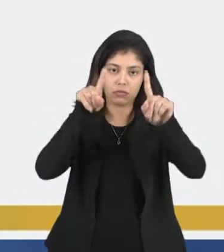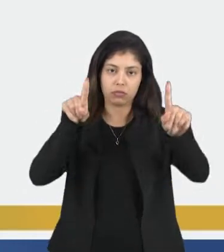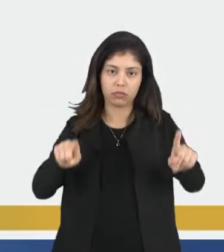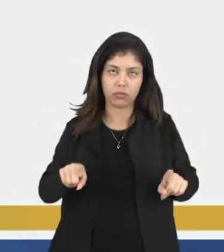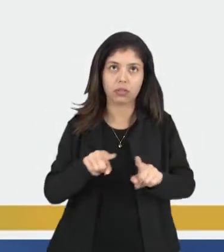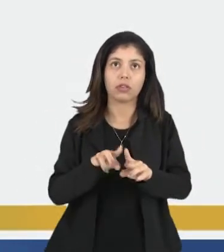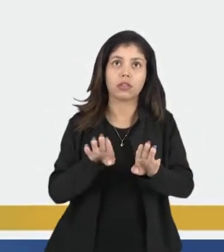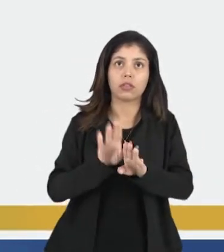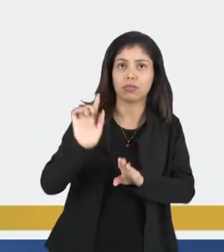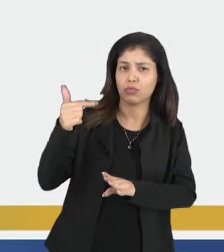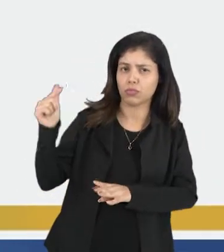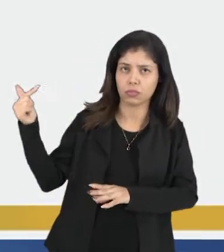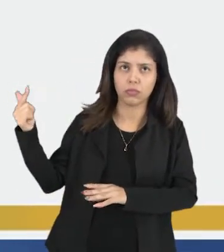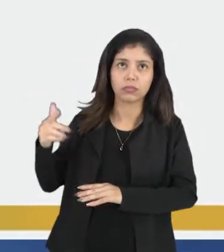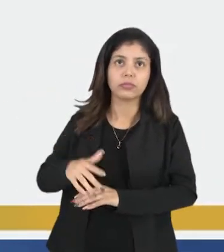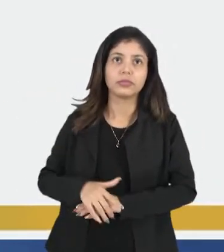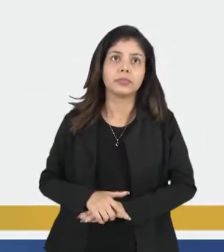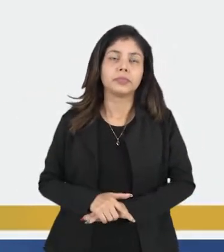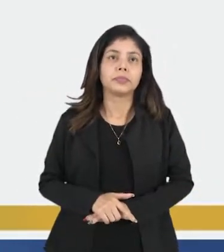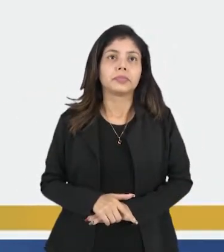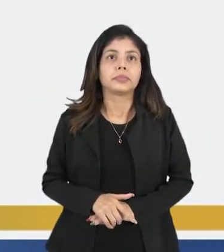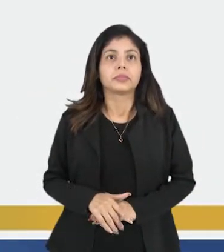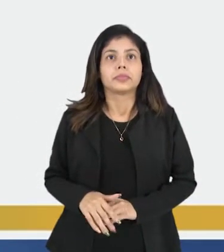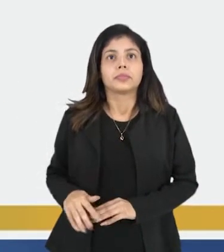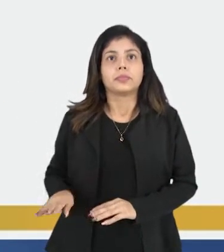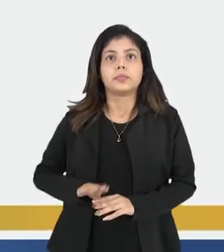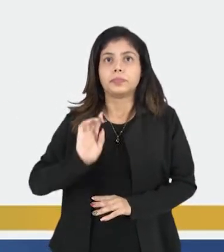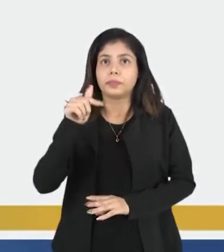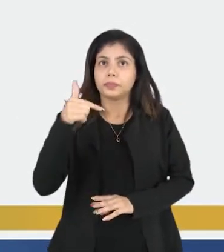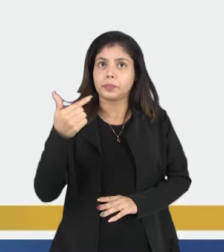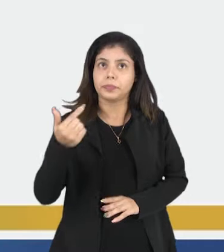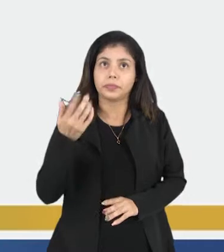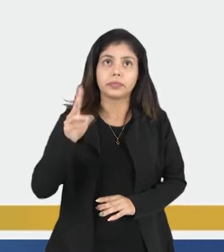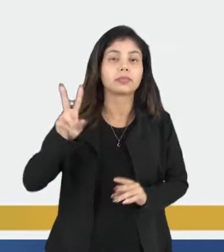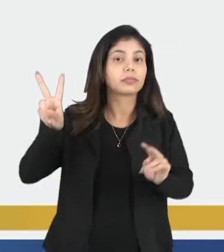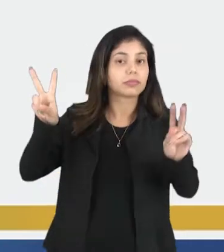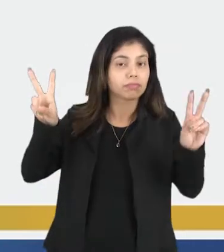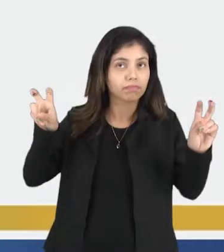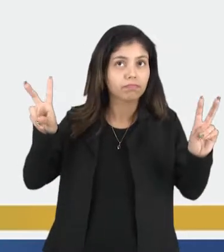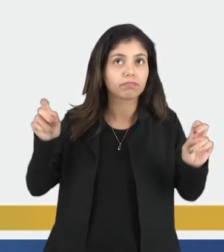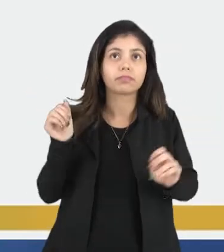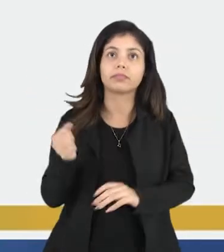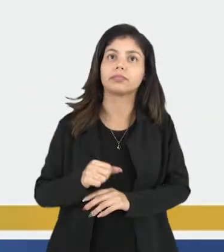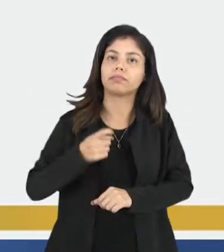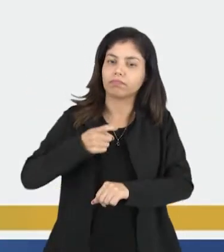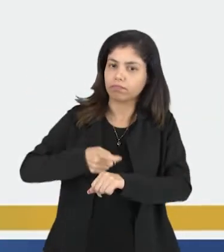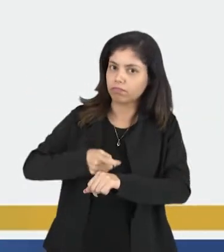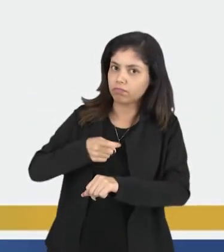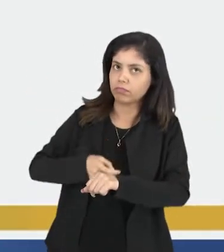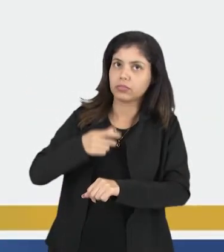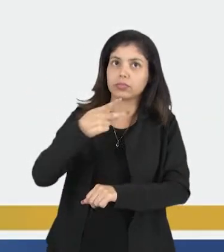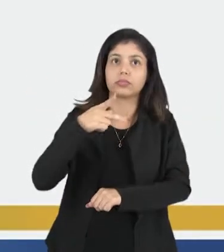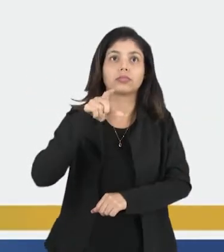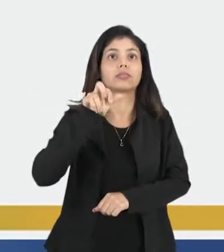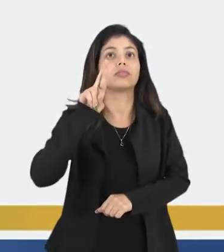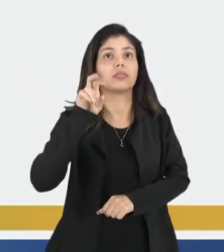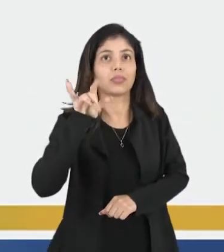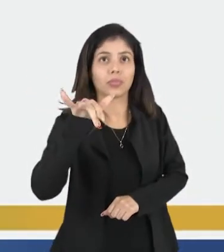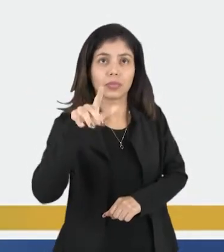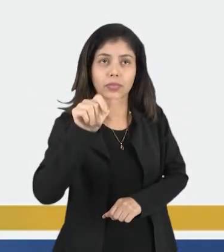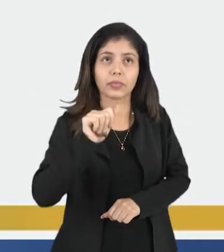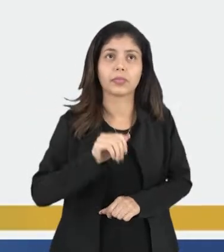entre outras é em outros termos a pirâmide é um sólido geométrico de Base poligonal